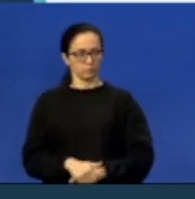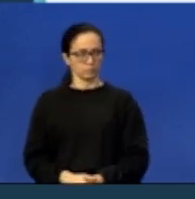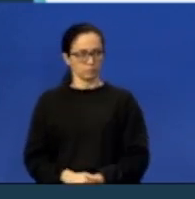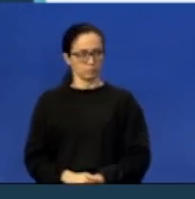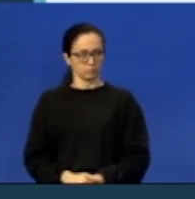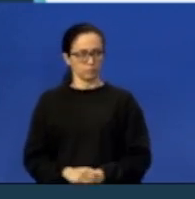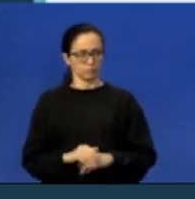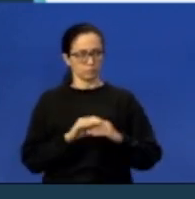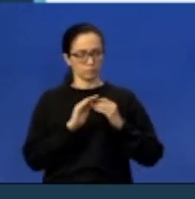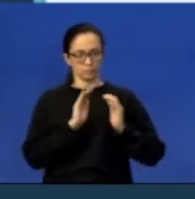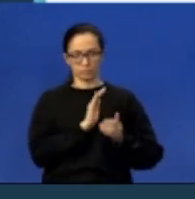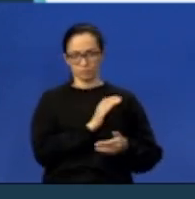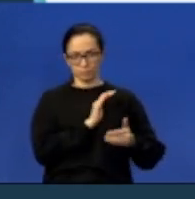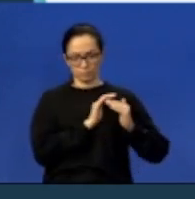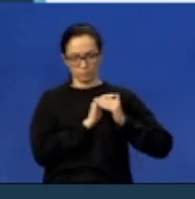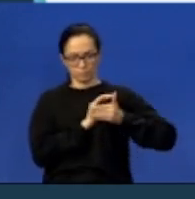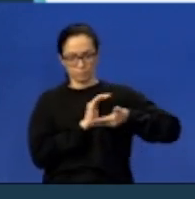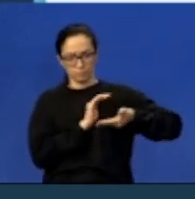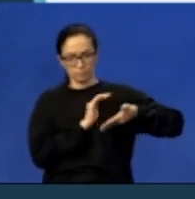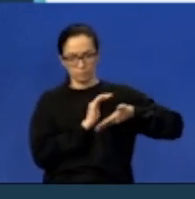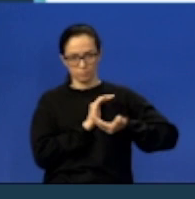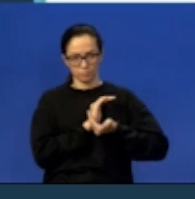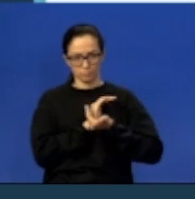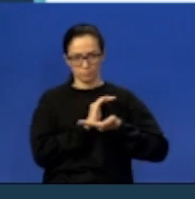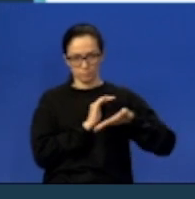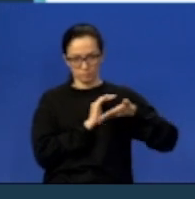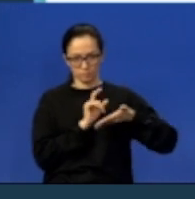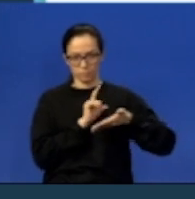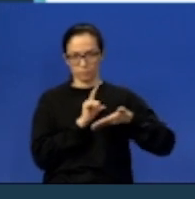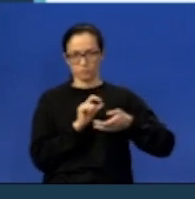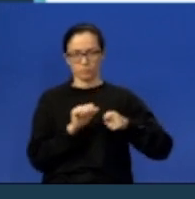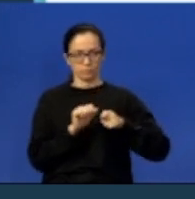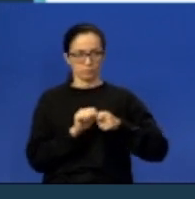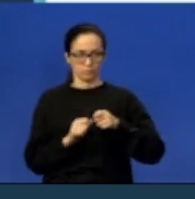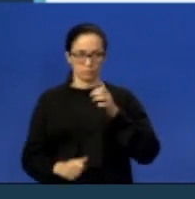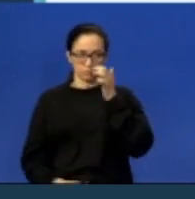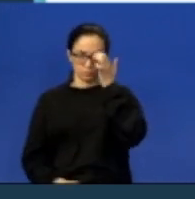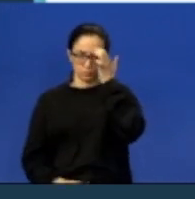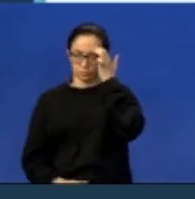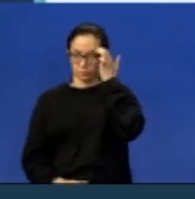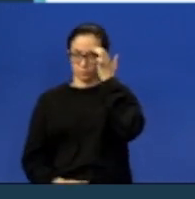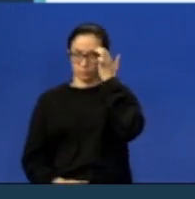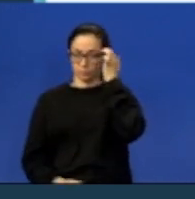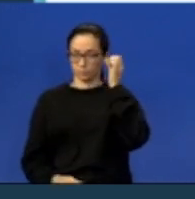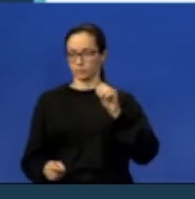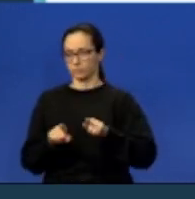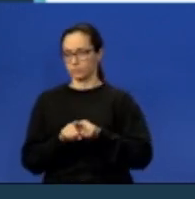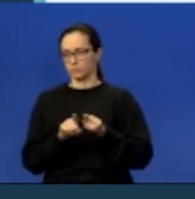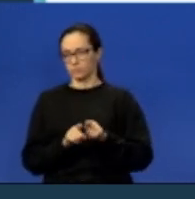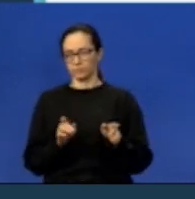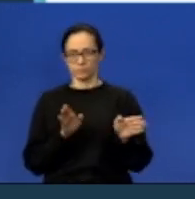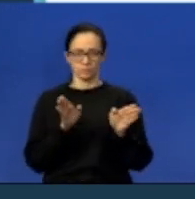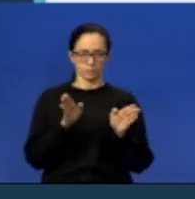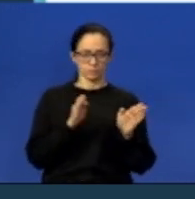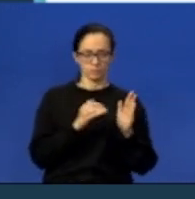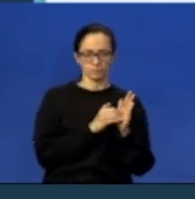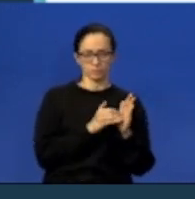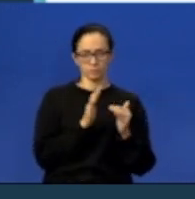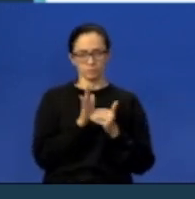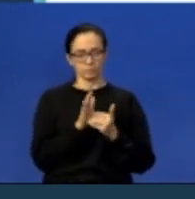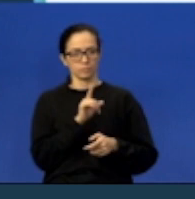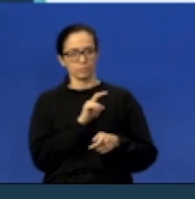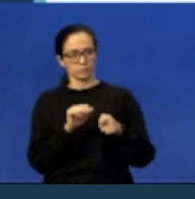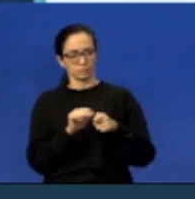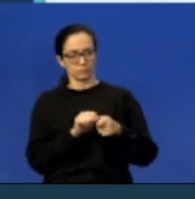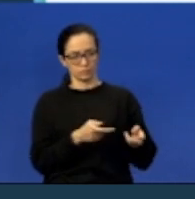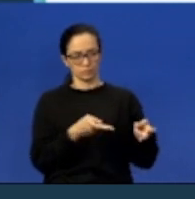na superfície inferior ali, na margem dos ventrículos. Nós vemos também que existem alguns intervalos. Esses intervalos